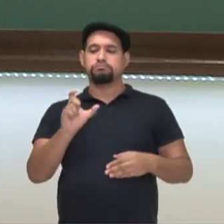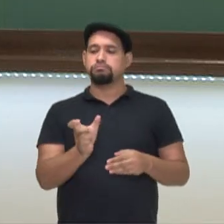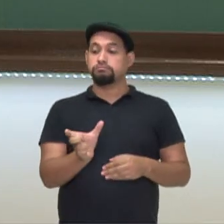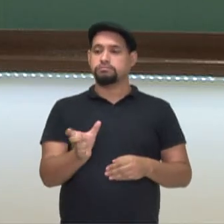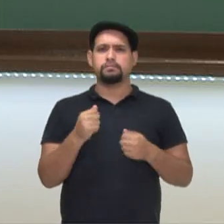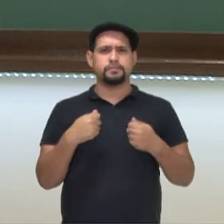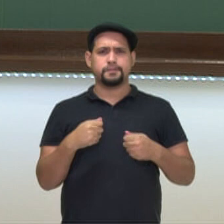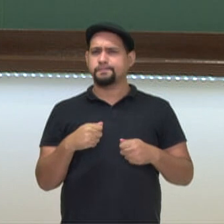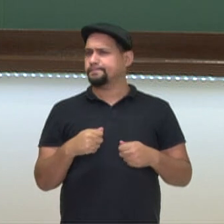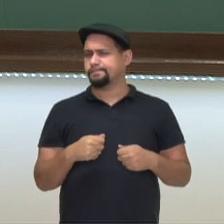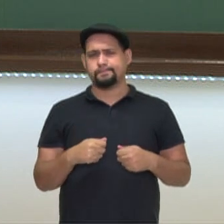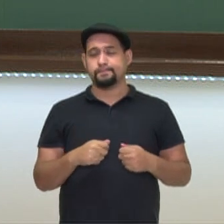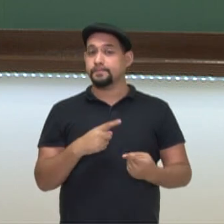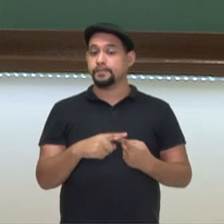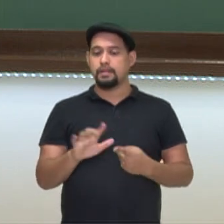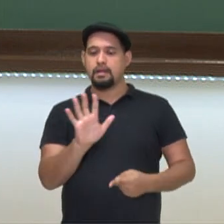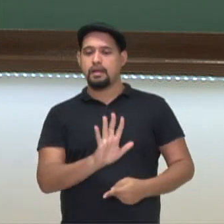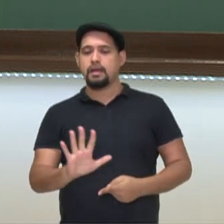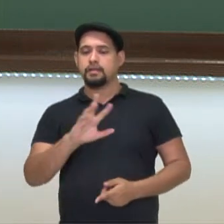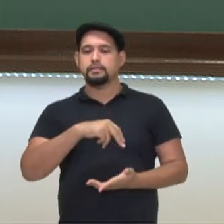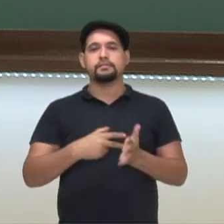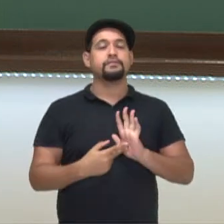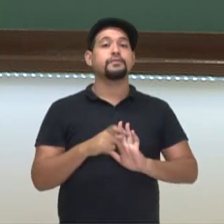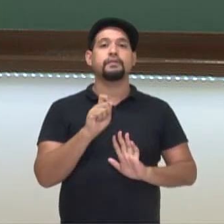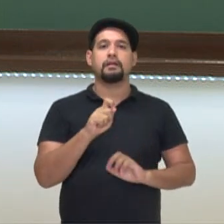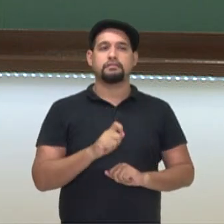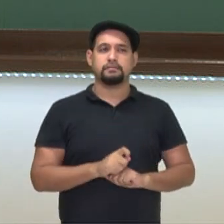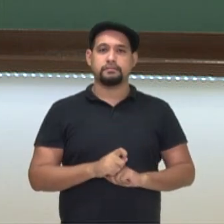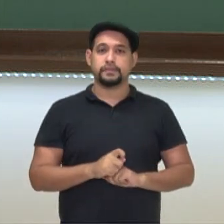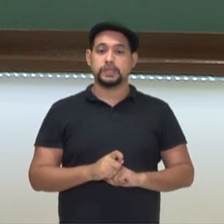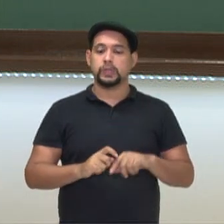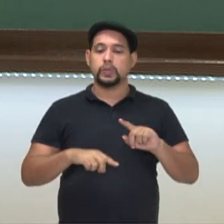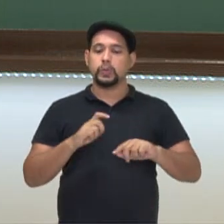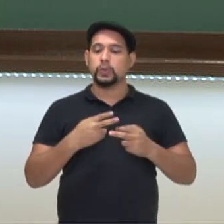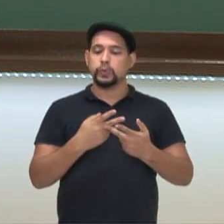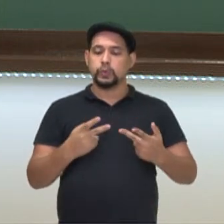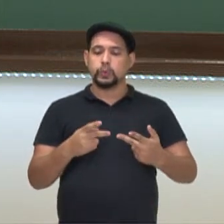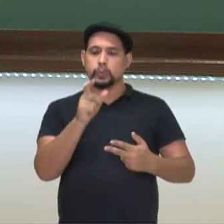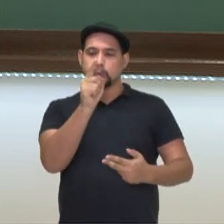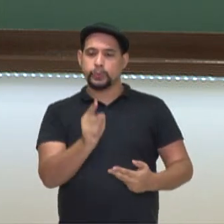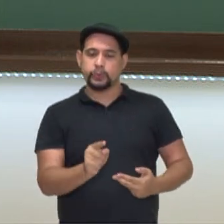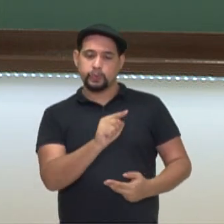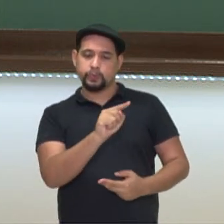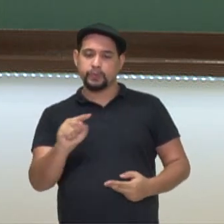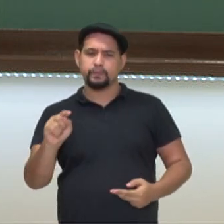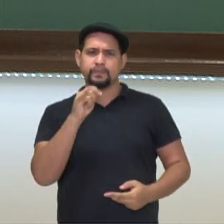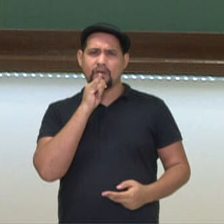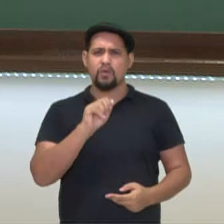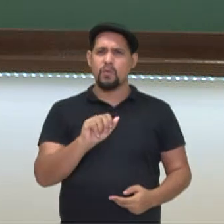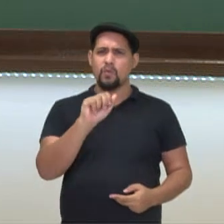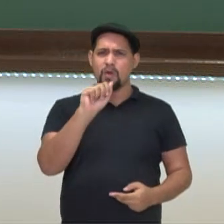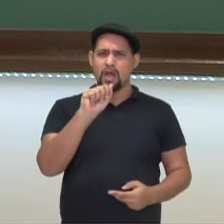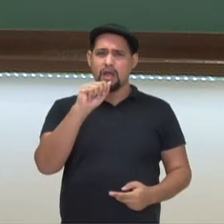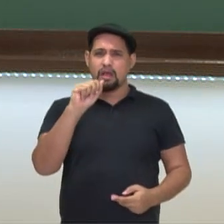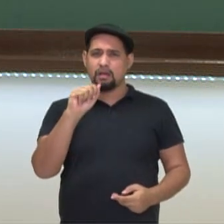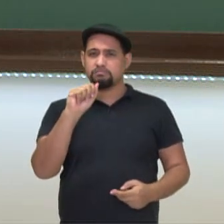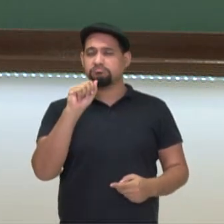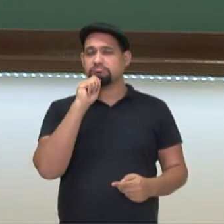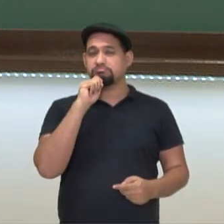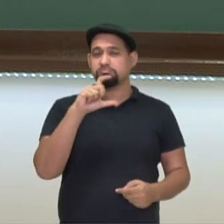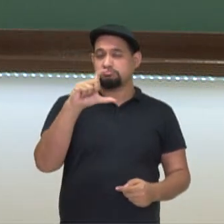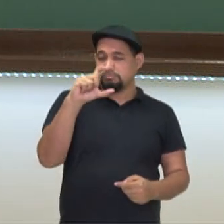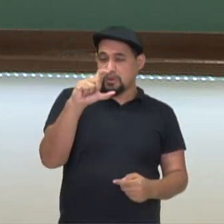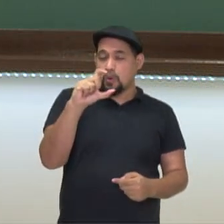menor? Não, porque a área diz o quê? A área é o produto das diagonais. Então, se o A é a diagonal menor ou se ele é a